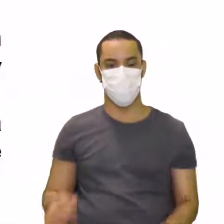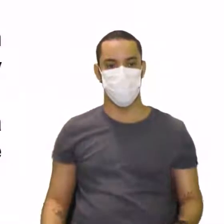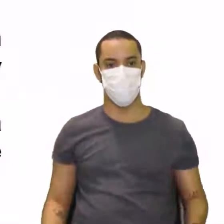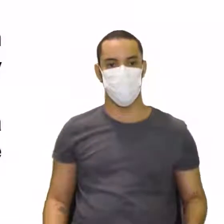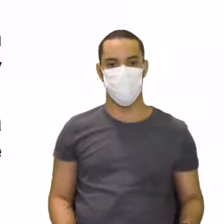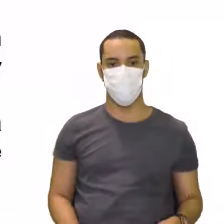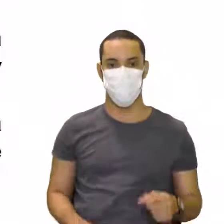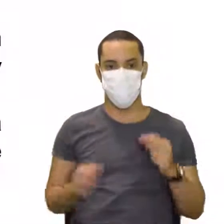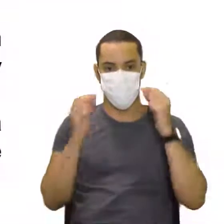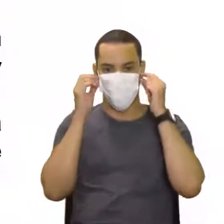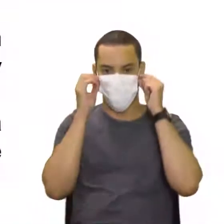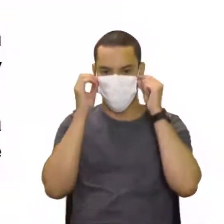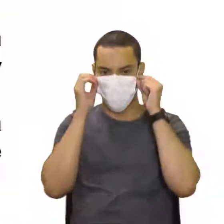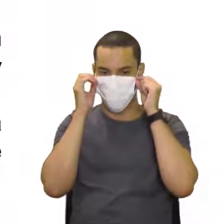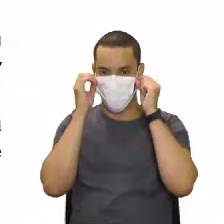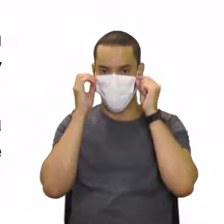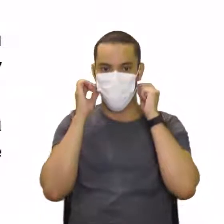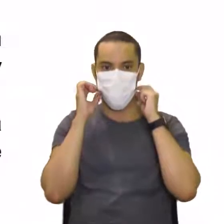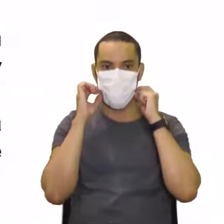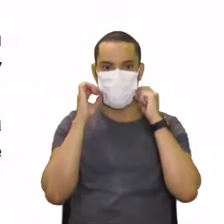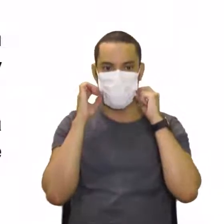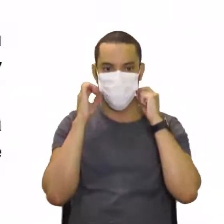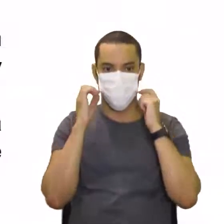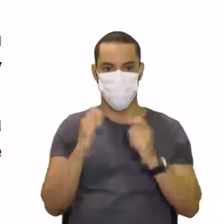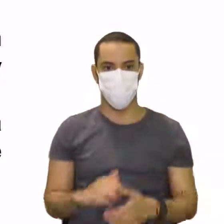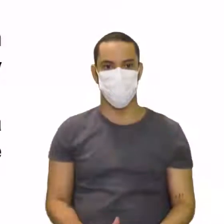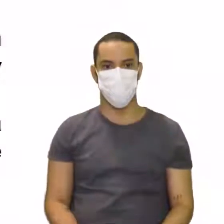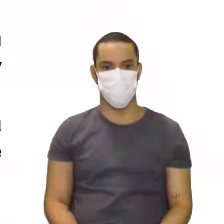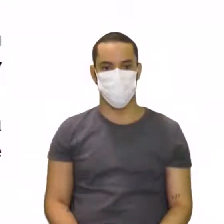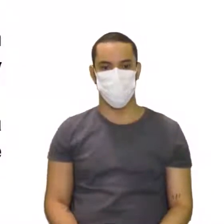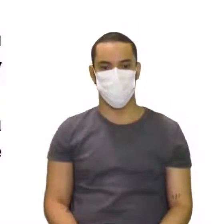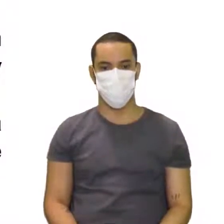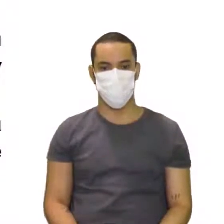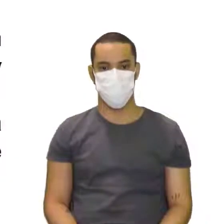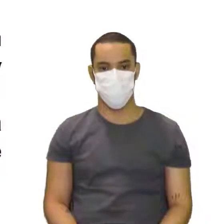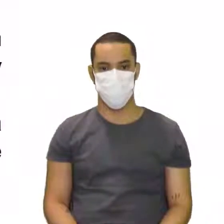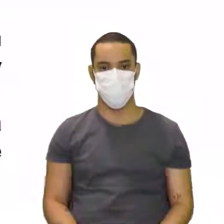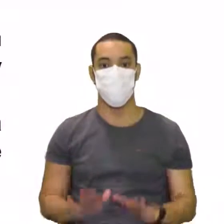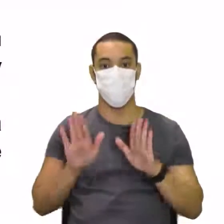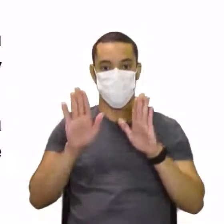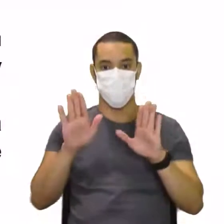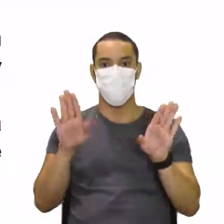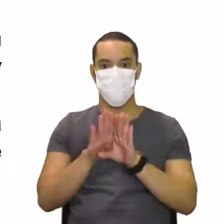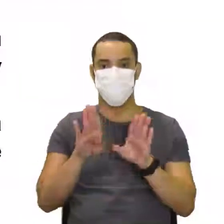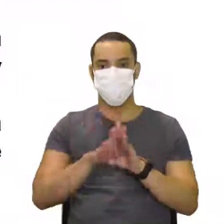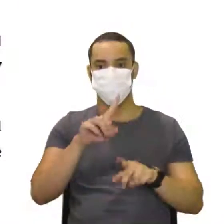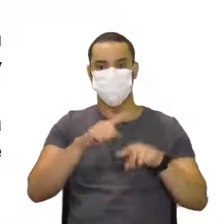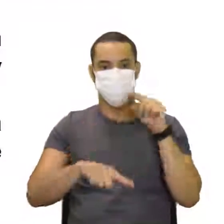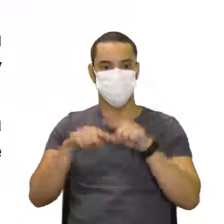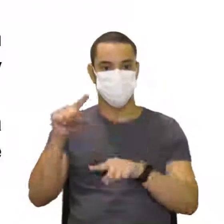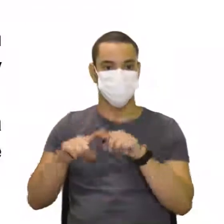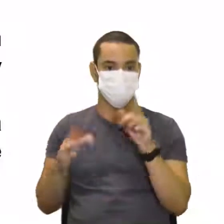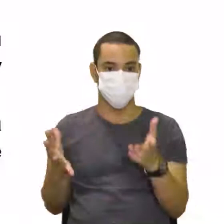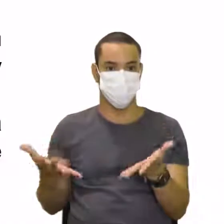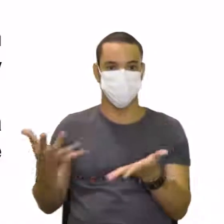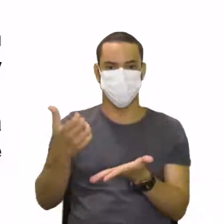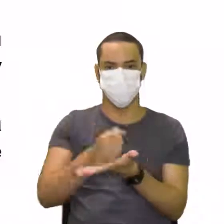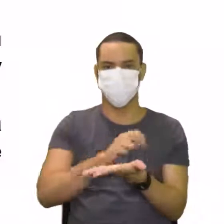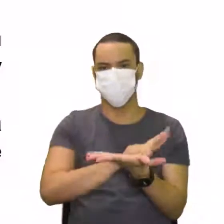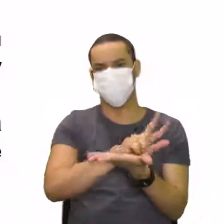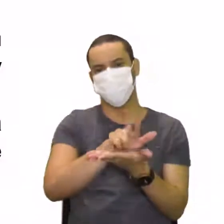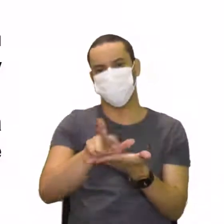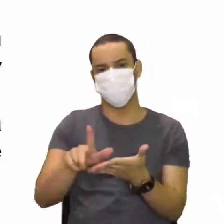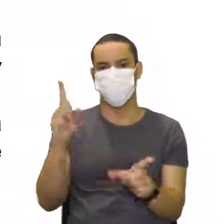Guglielmo Marconi. Vamos chamar de Marconi, certo? Mas o instrumento reúne uma